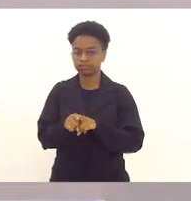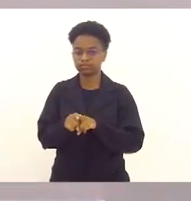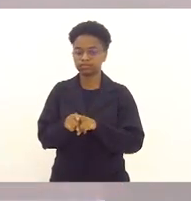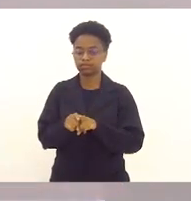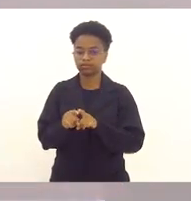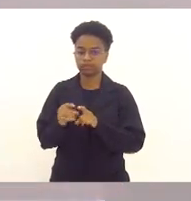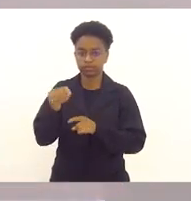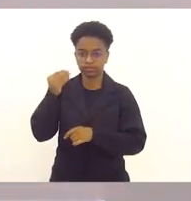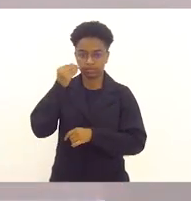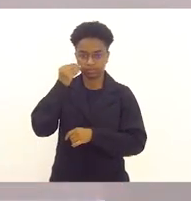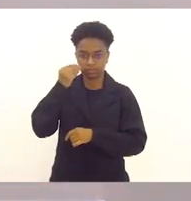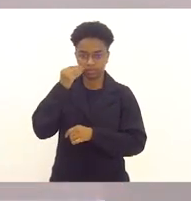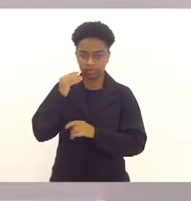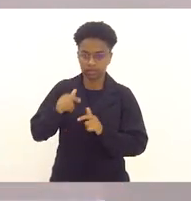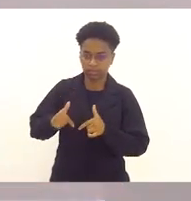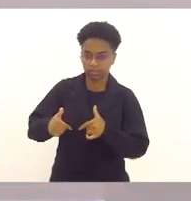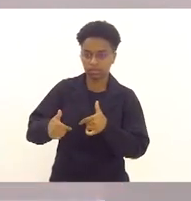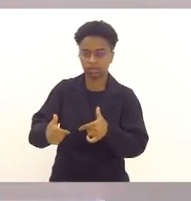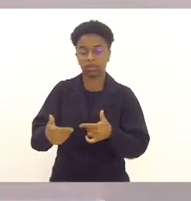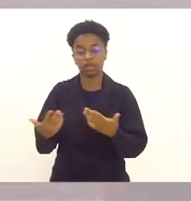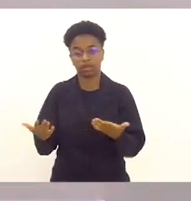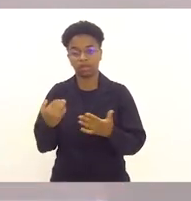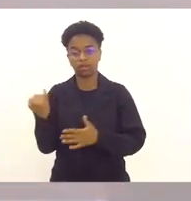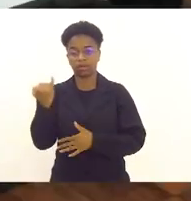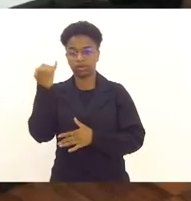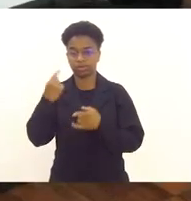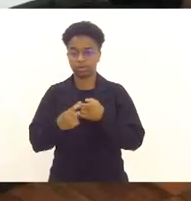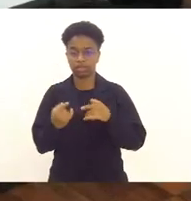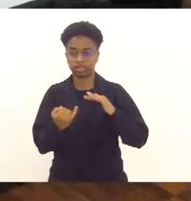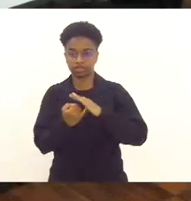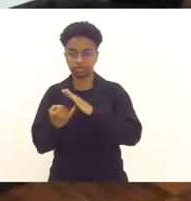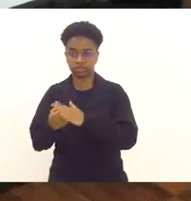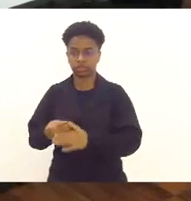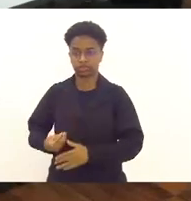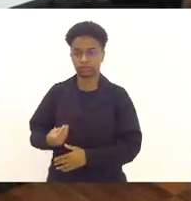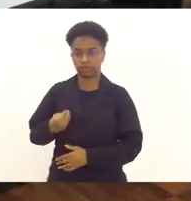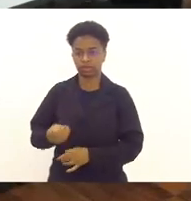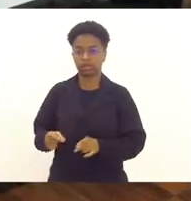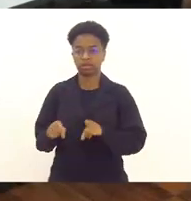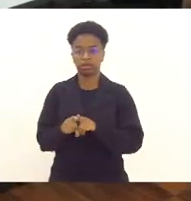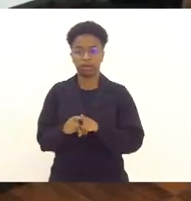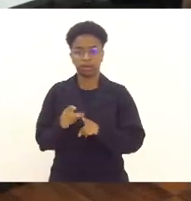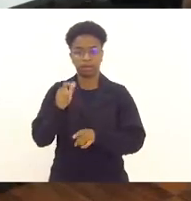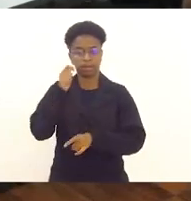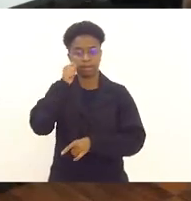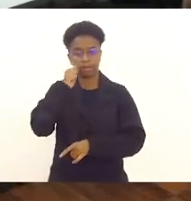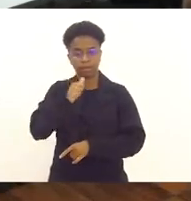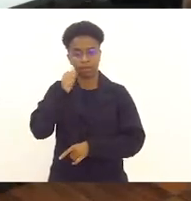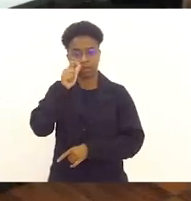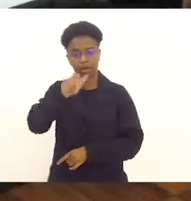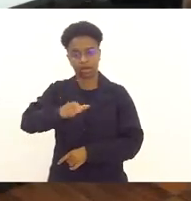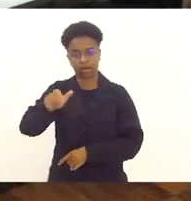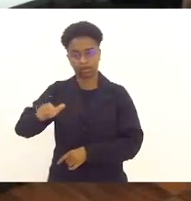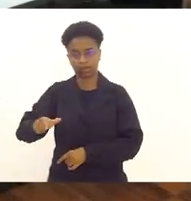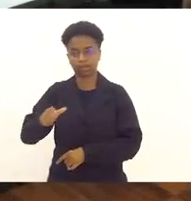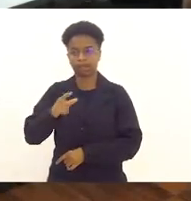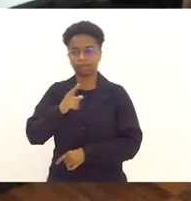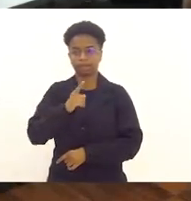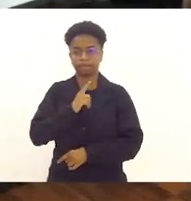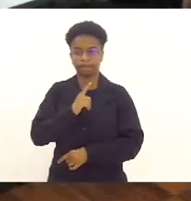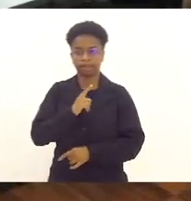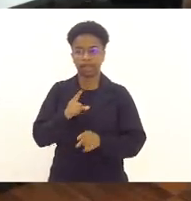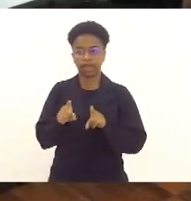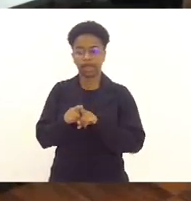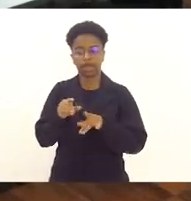debruçado e é muito importante a instituição elas existem porque as mulheres é tem as mulheres que